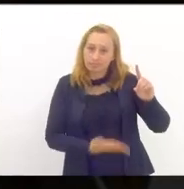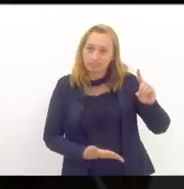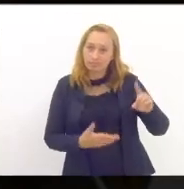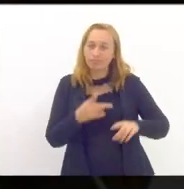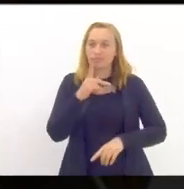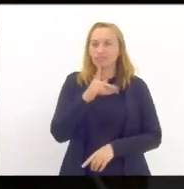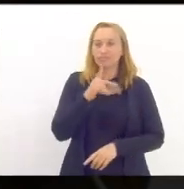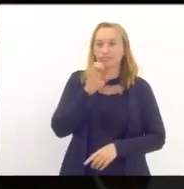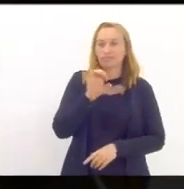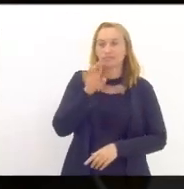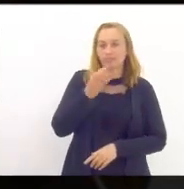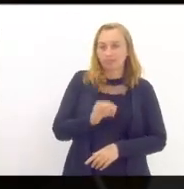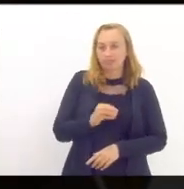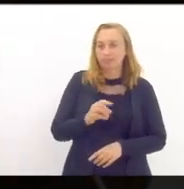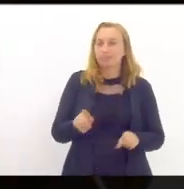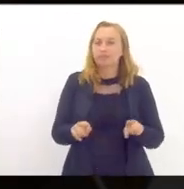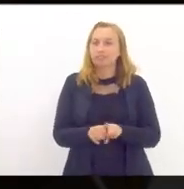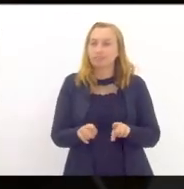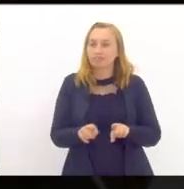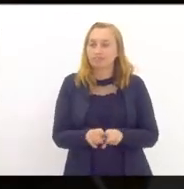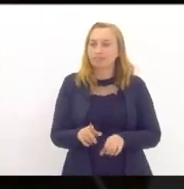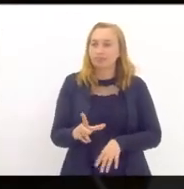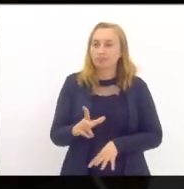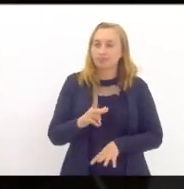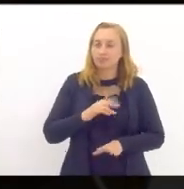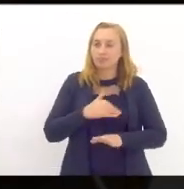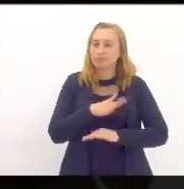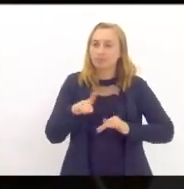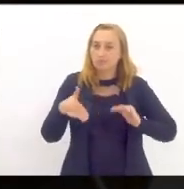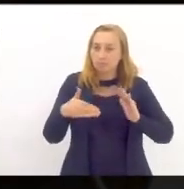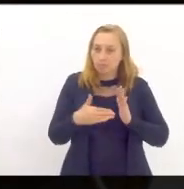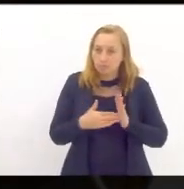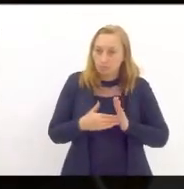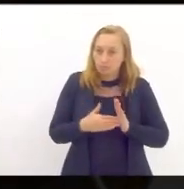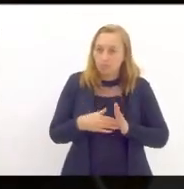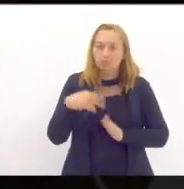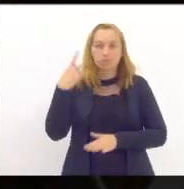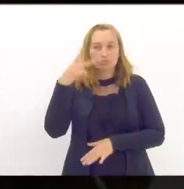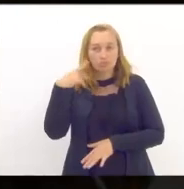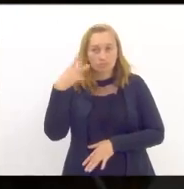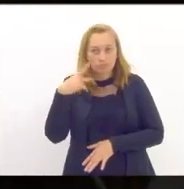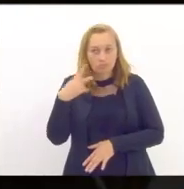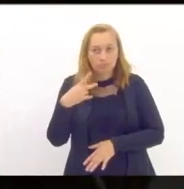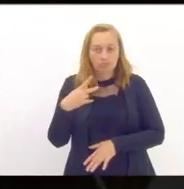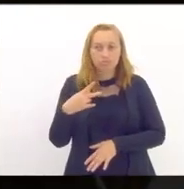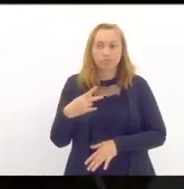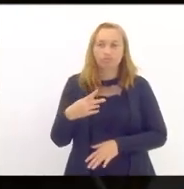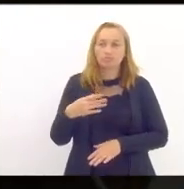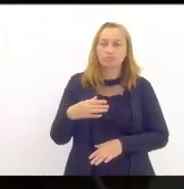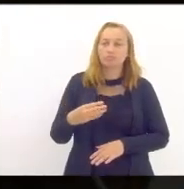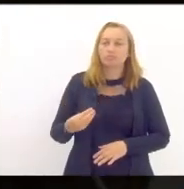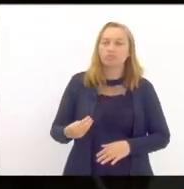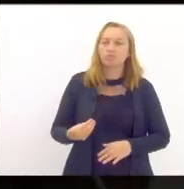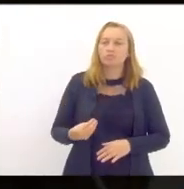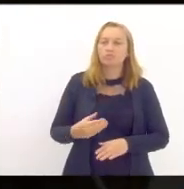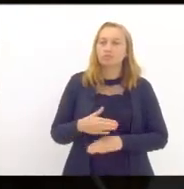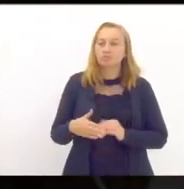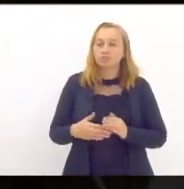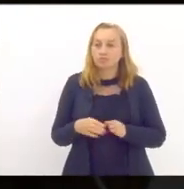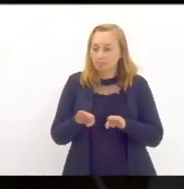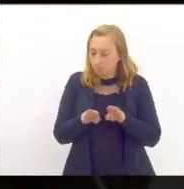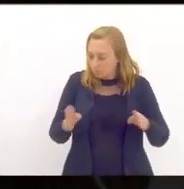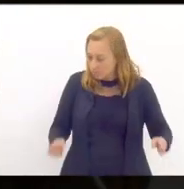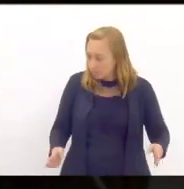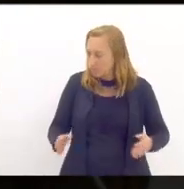Pedro Figueiredo, saudar individualmente todos os parlamentares e autoridades presentes nessa mesa,